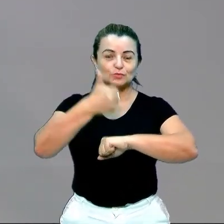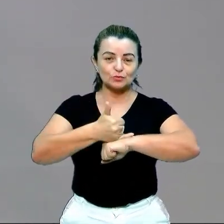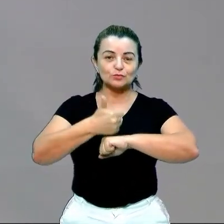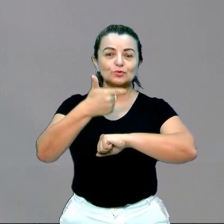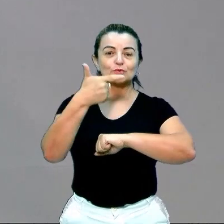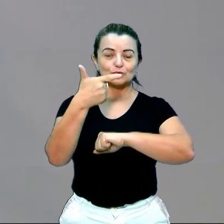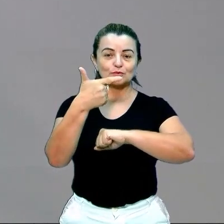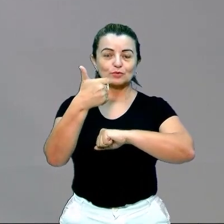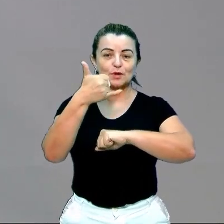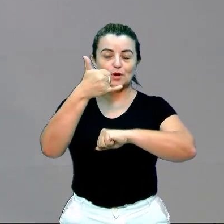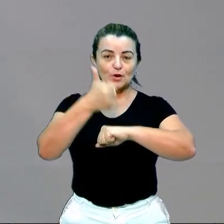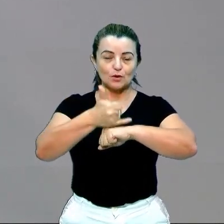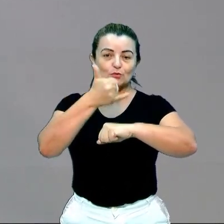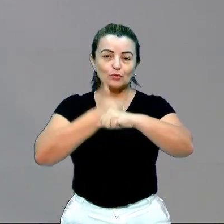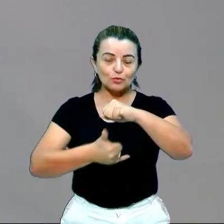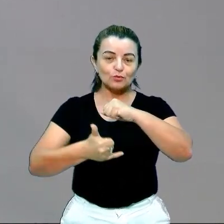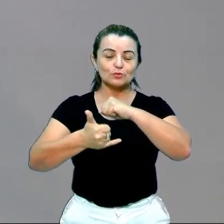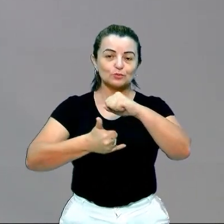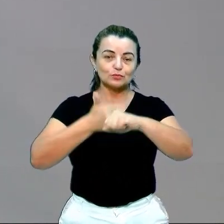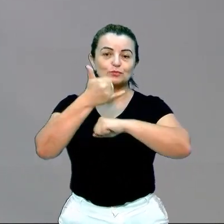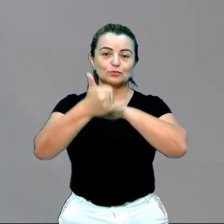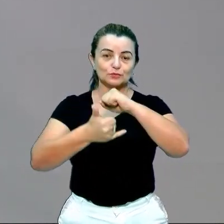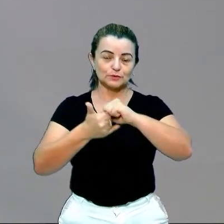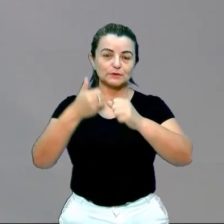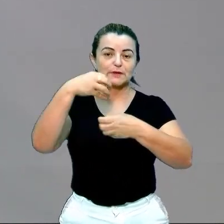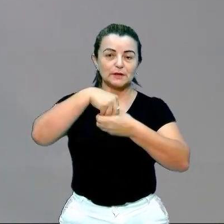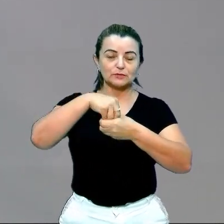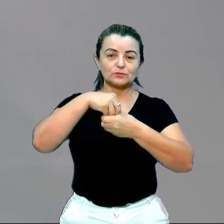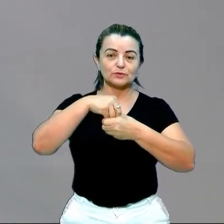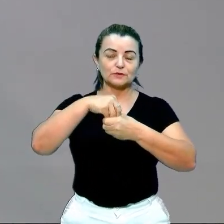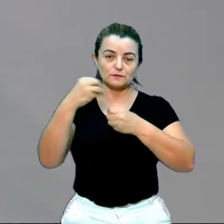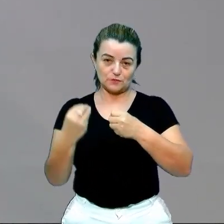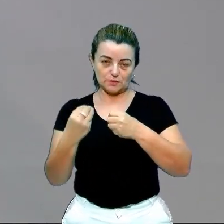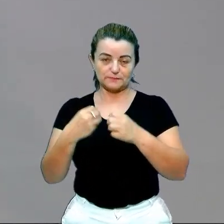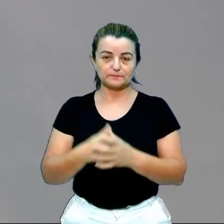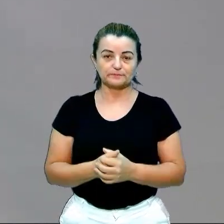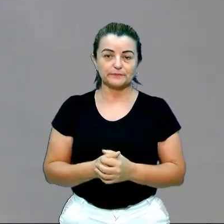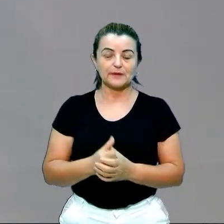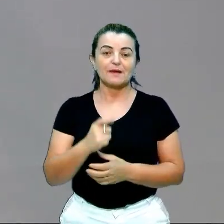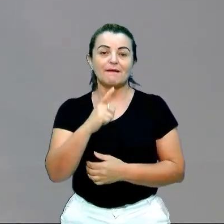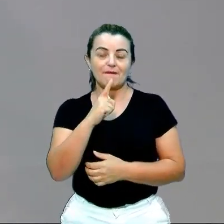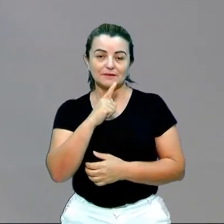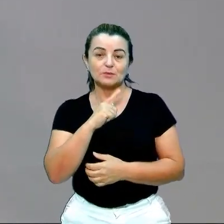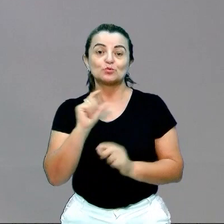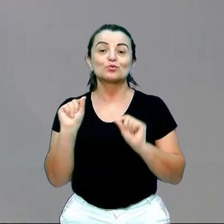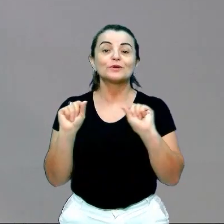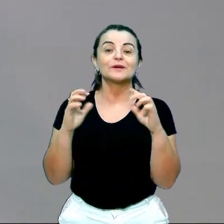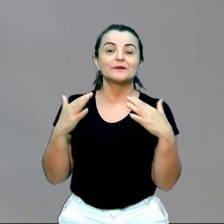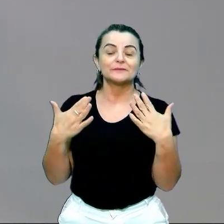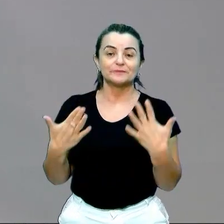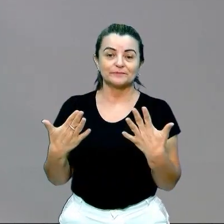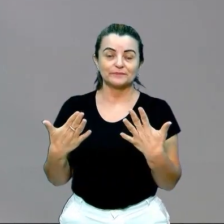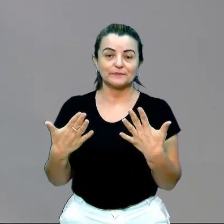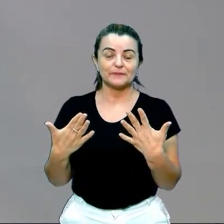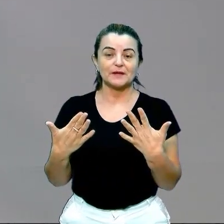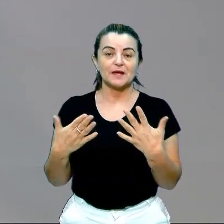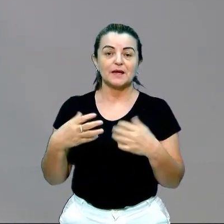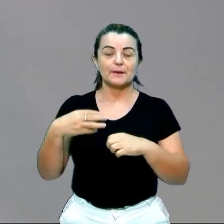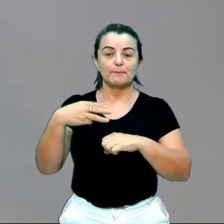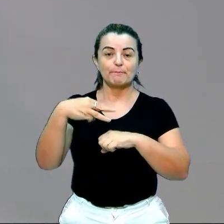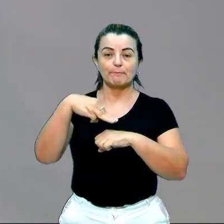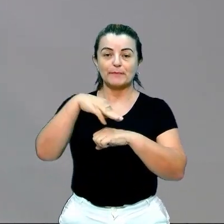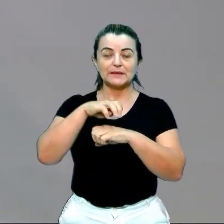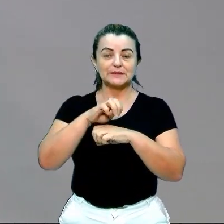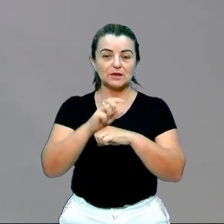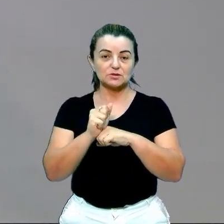terrosos, transição interna, transição externa. Depois nós temos o que, professor? Nós temos os metalóides